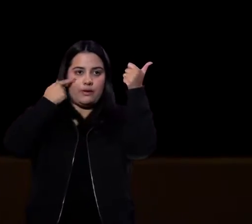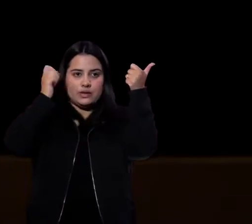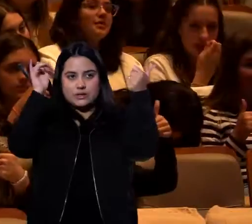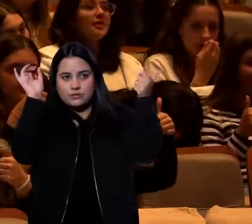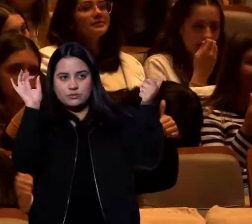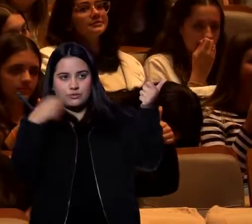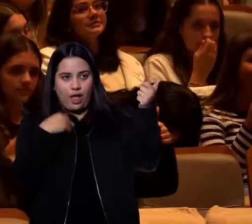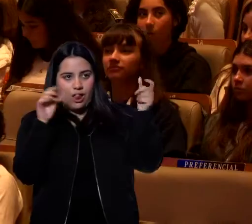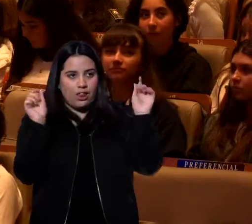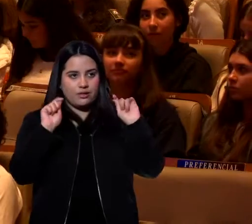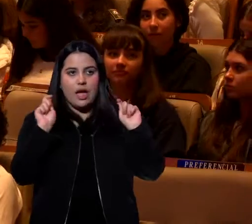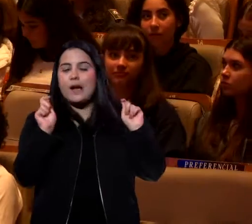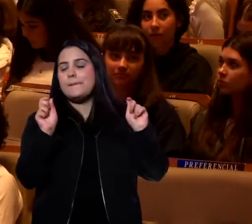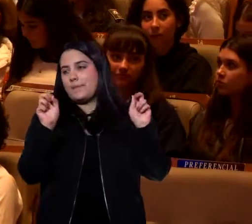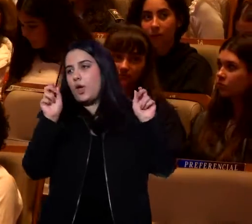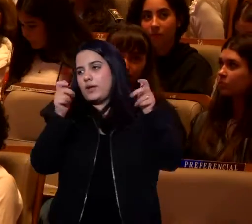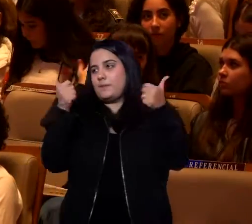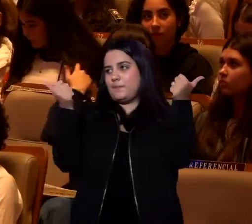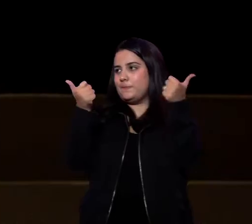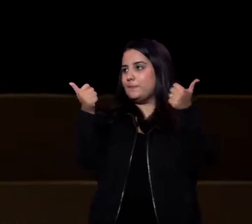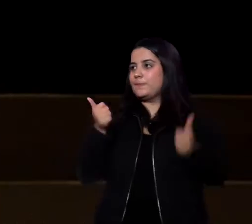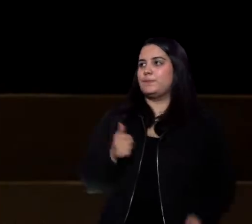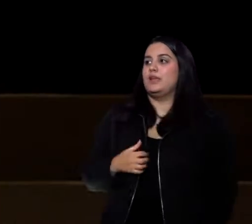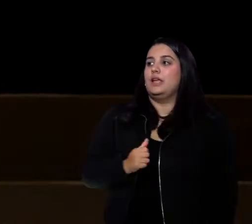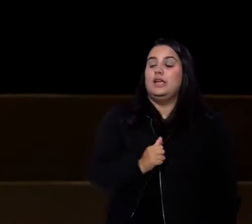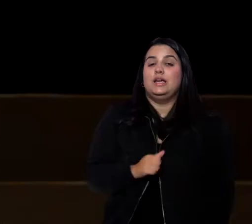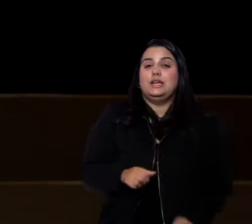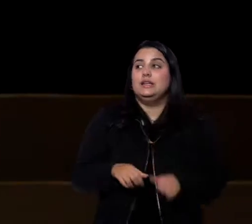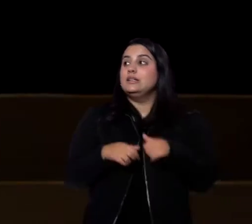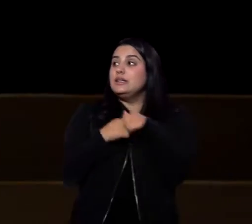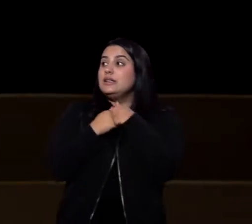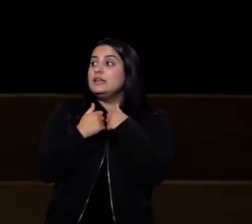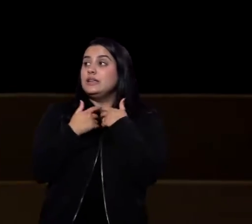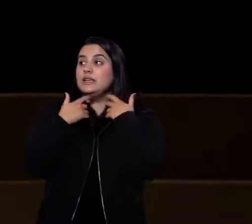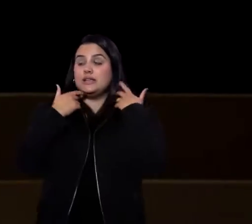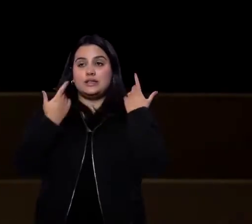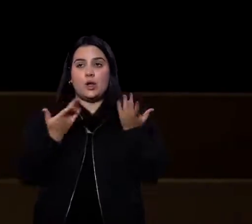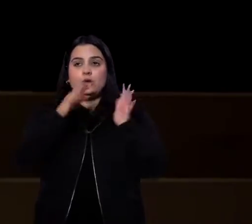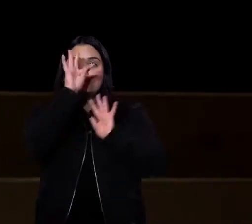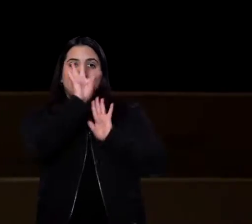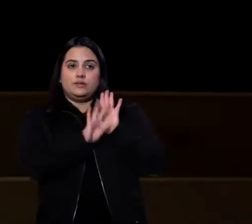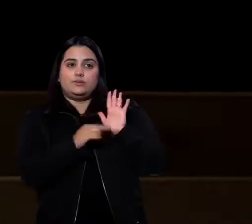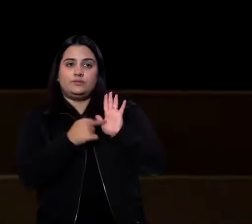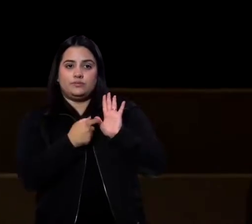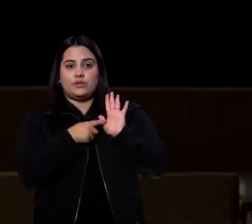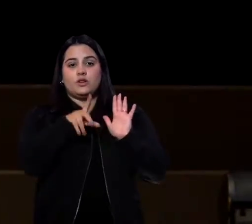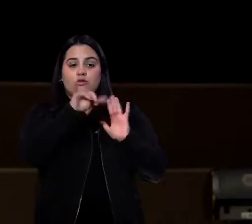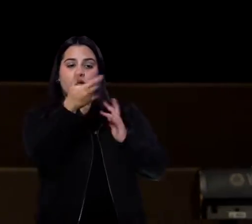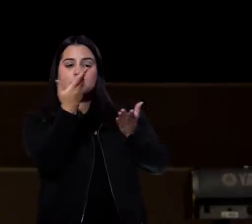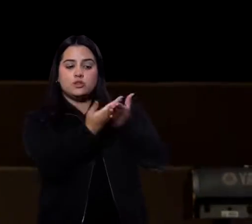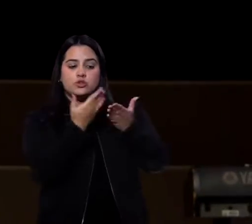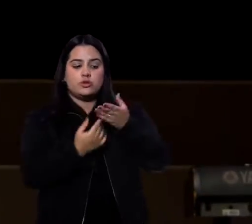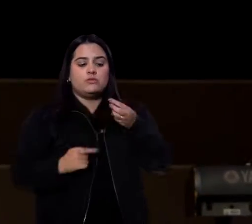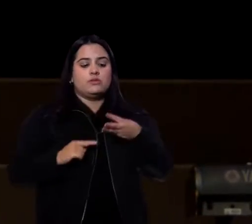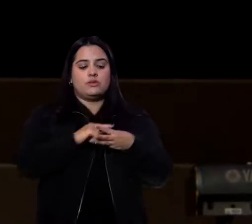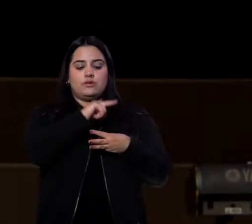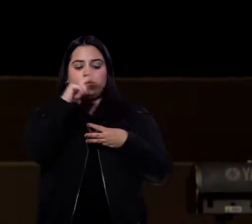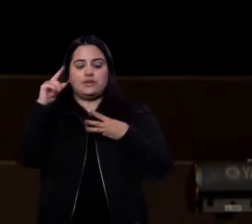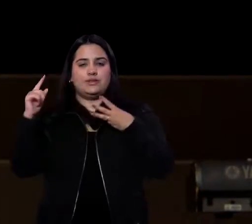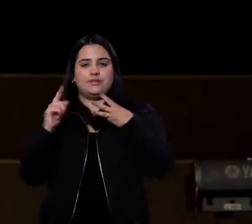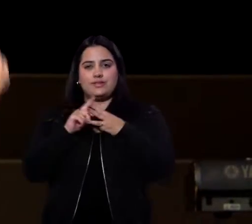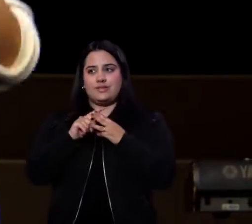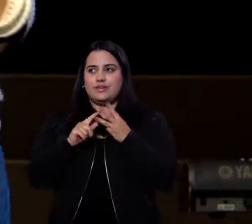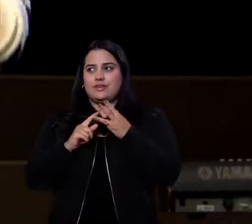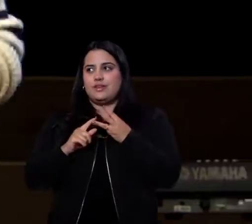vivos. Ok. Então, a partir desse texto, a gente vai estudar 3 coisas, porque